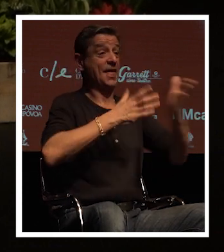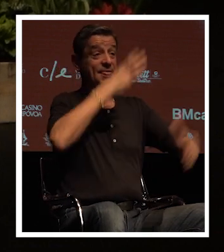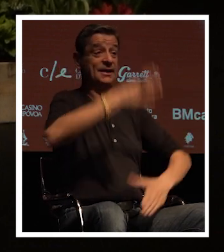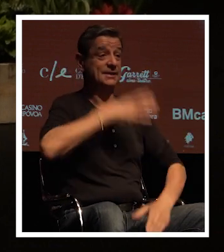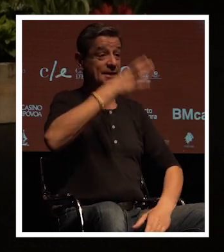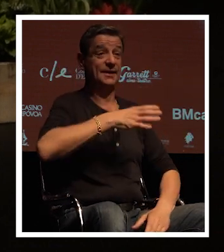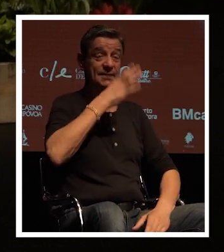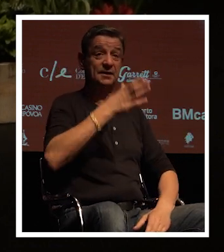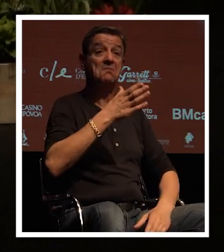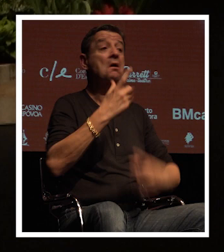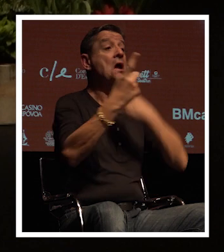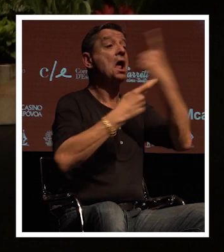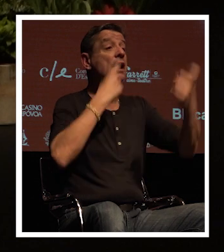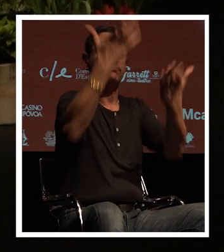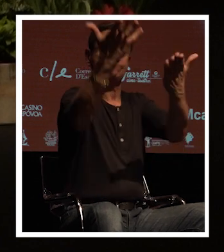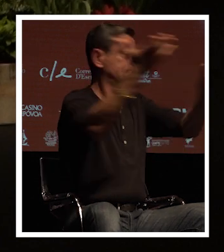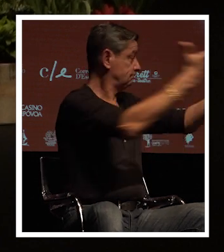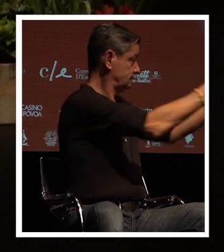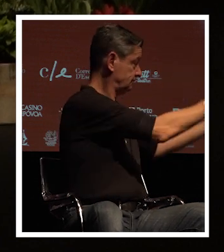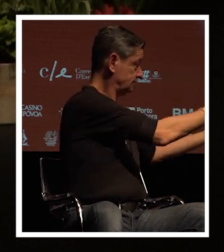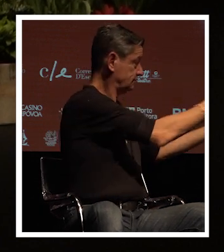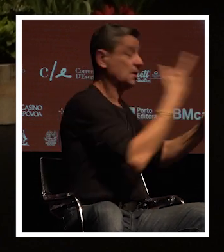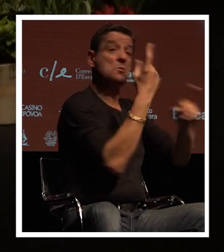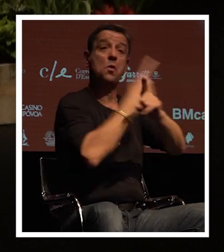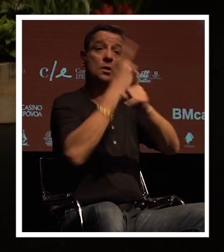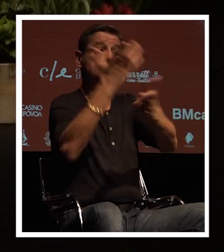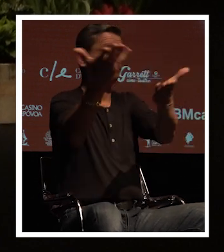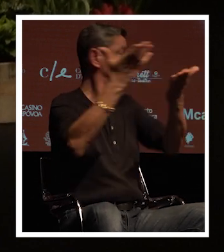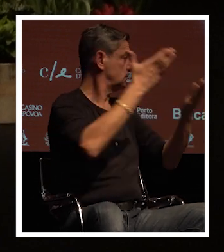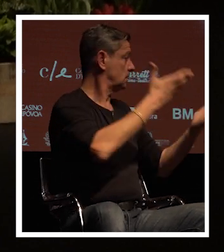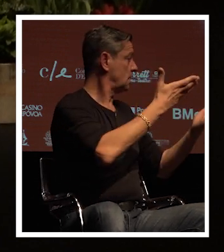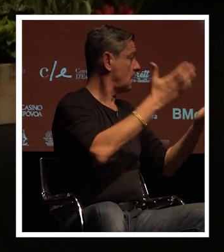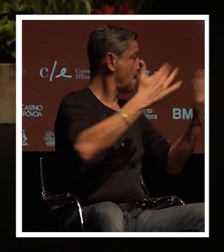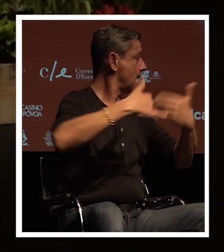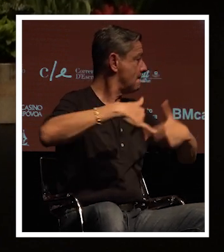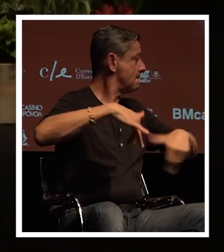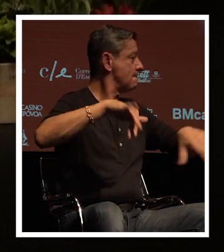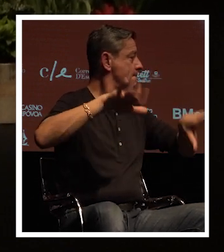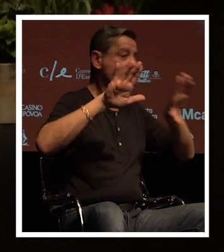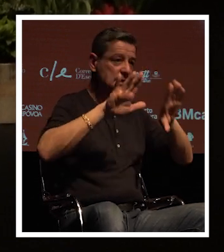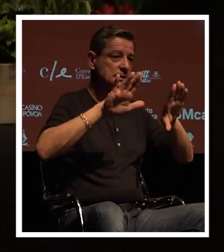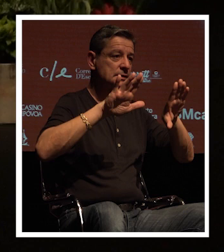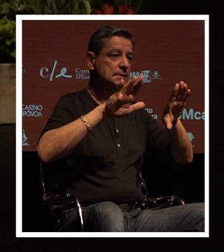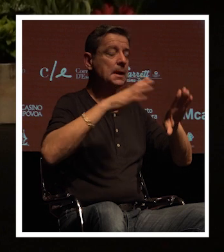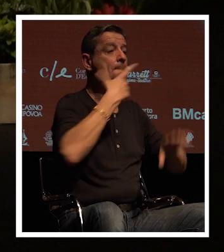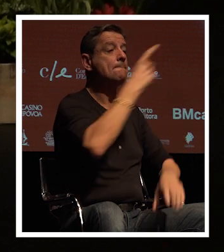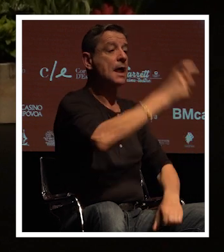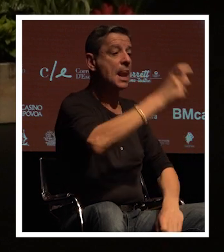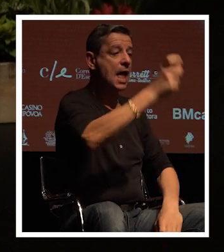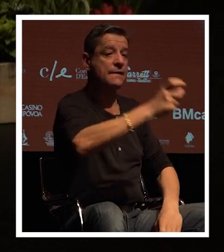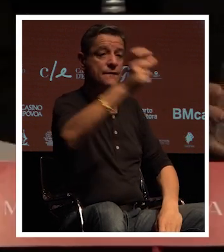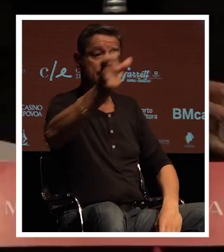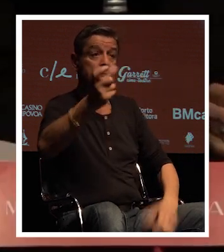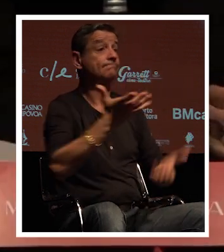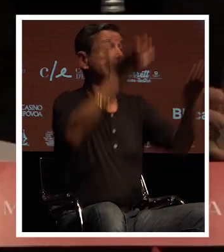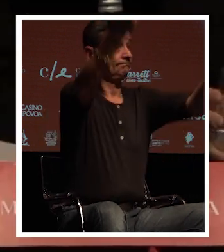lado não sei se alguém quer acrescentar ainda alguma coisa não sei se alguém se atreve mas vou e passar a palavra